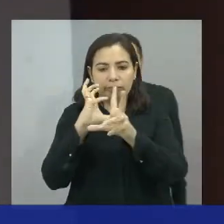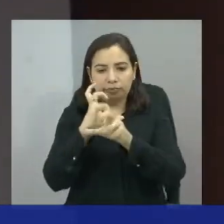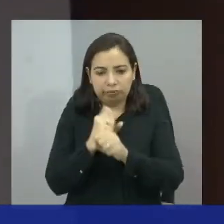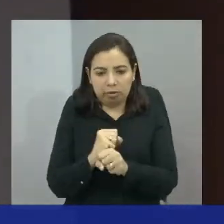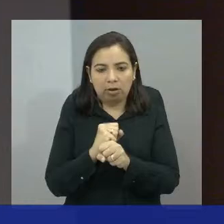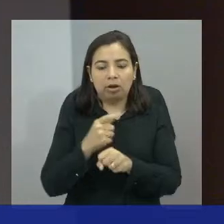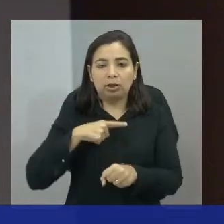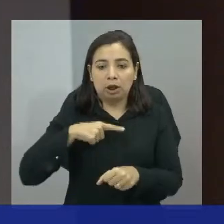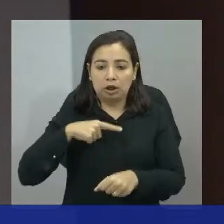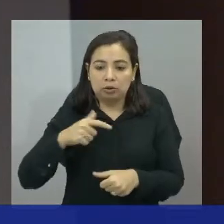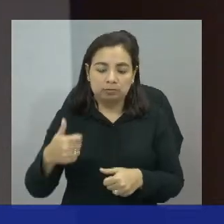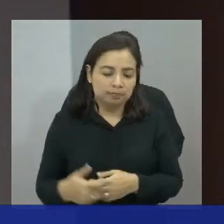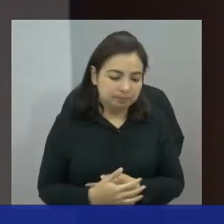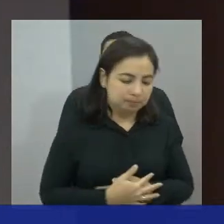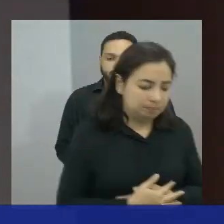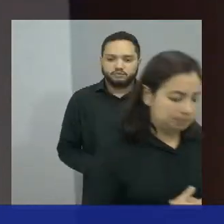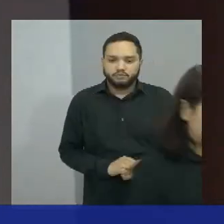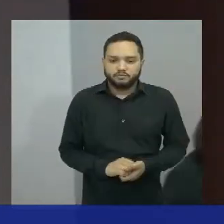GEFIS, foram